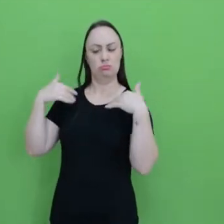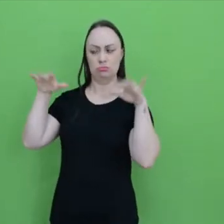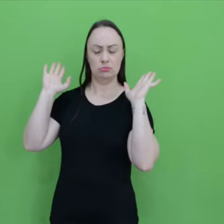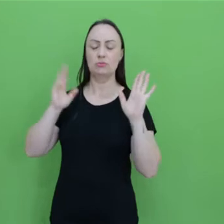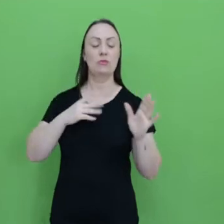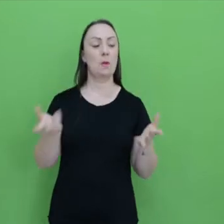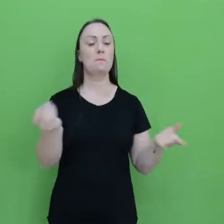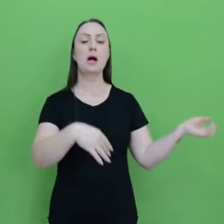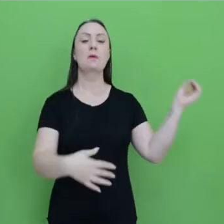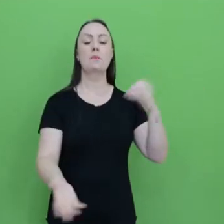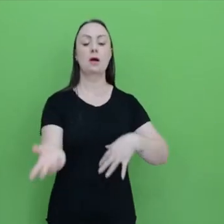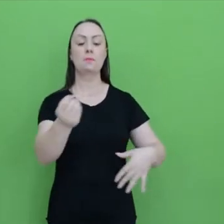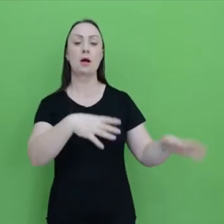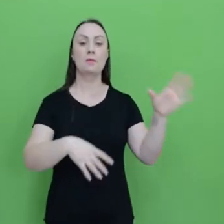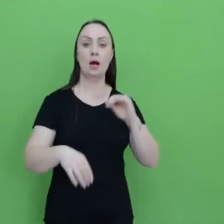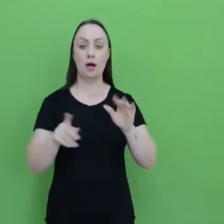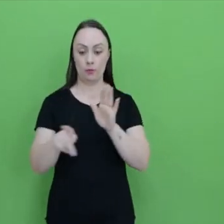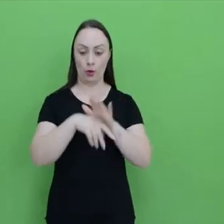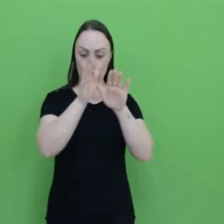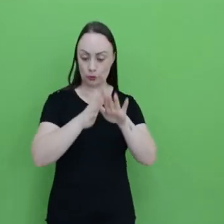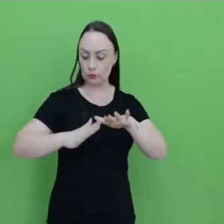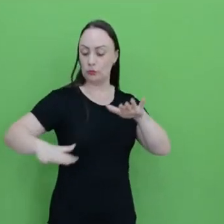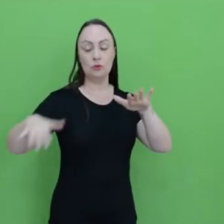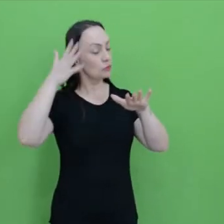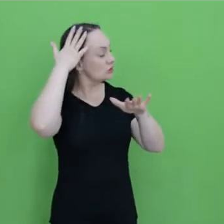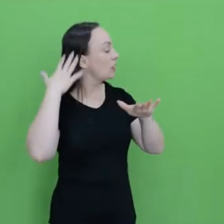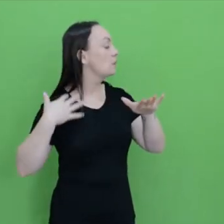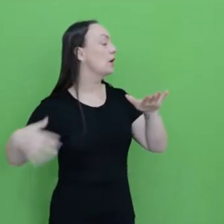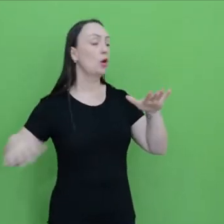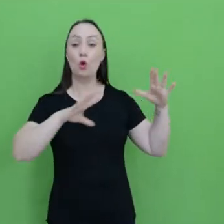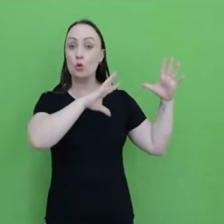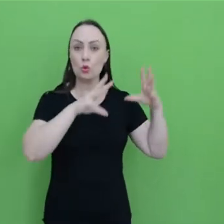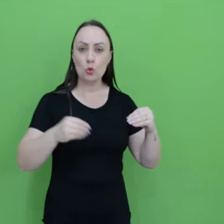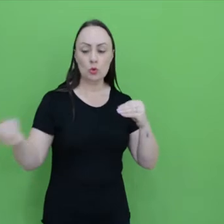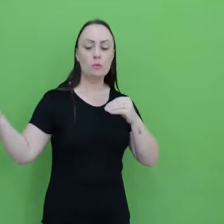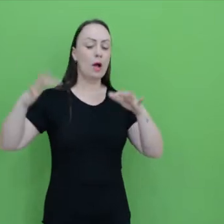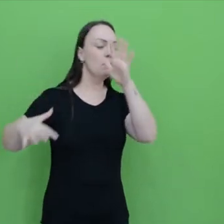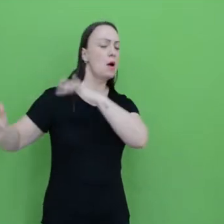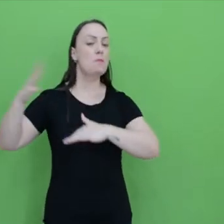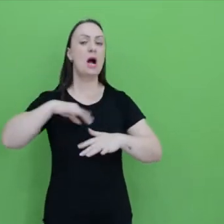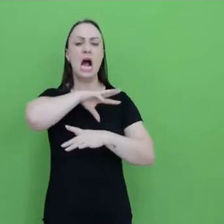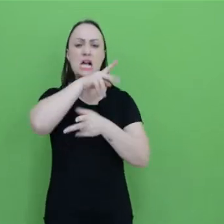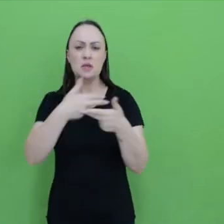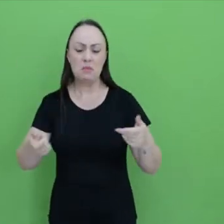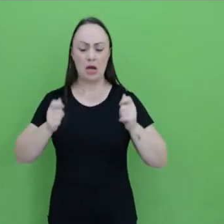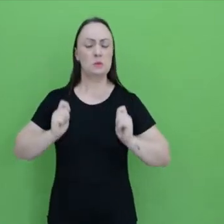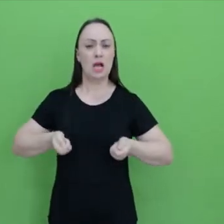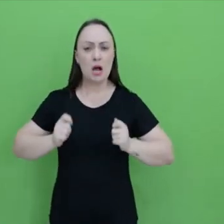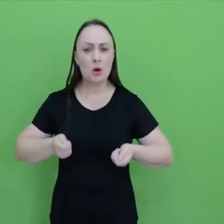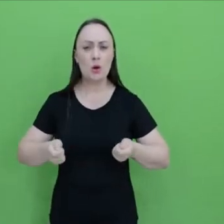foram colocando em cima dos cabelos de Doia tudo o que eles tinham: animais,